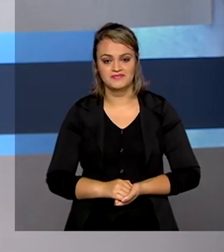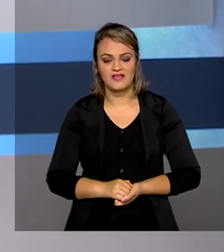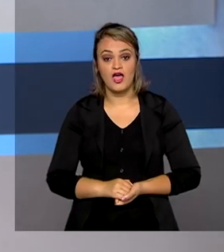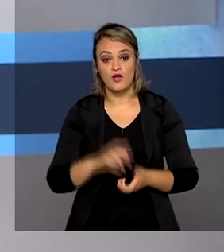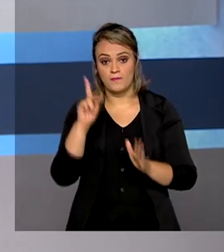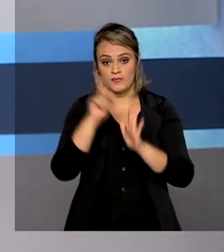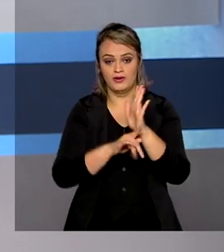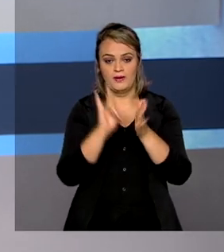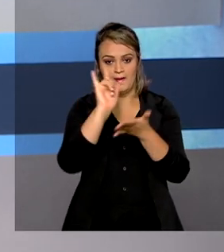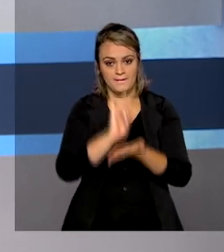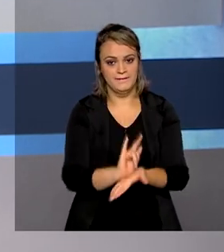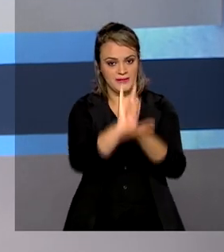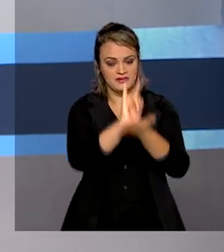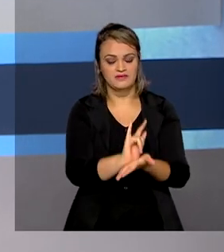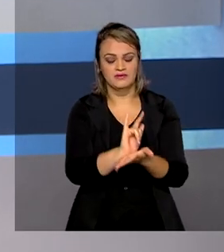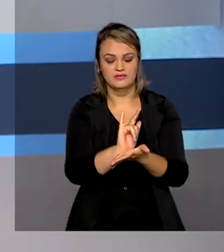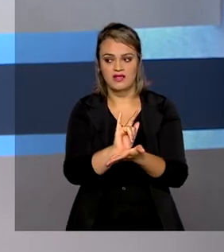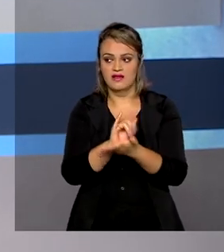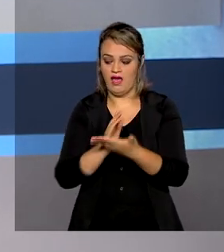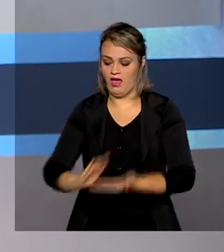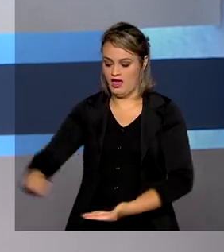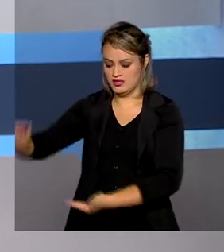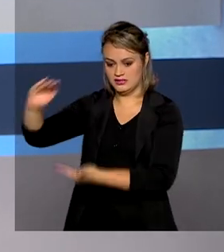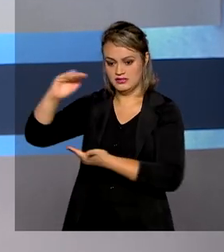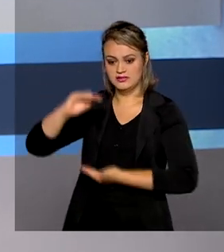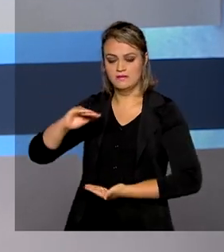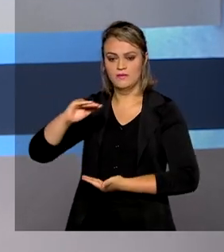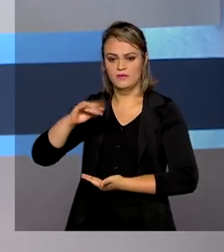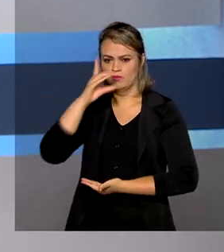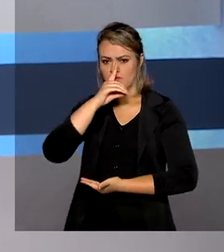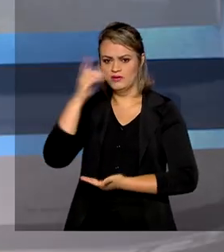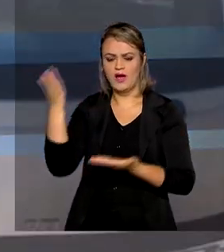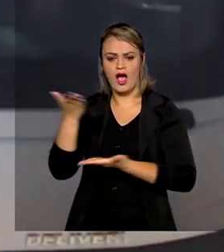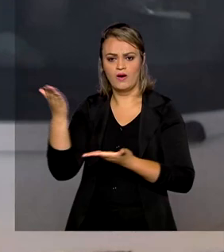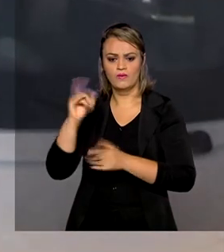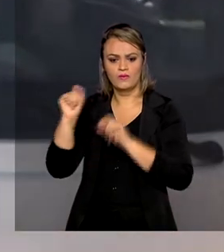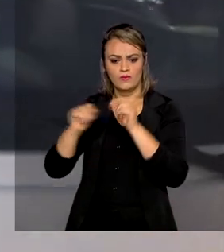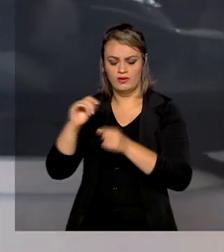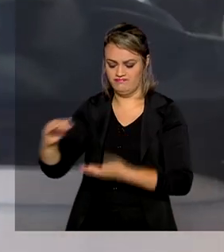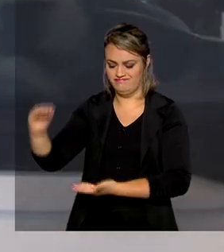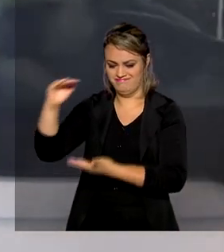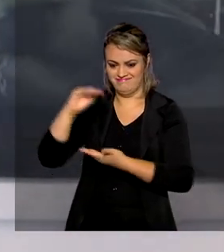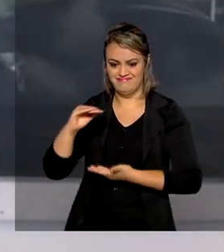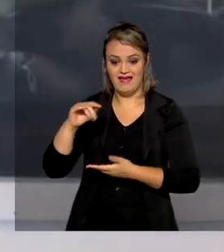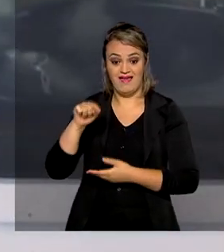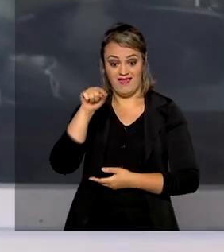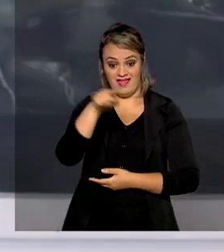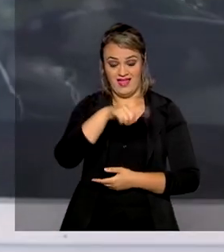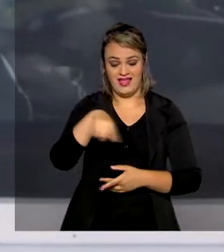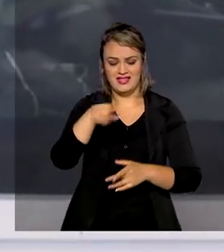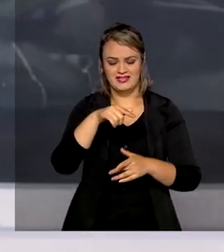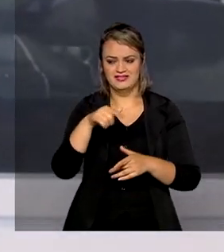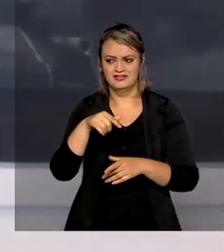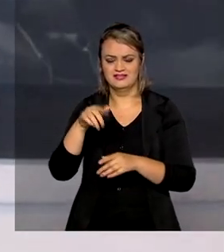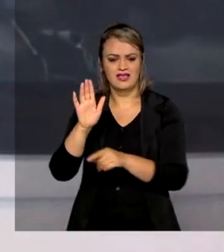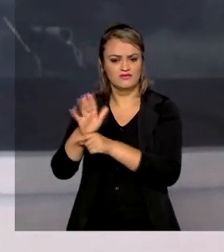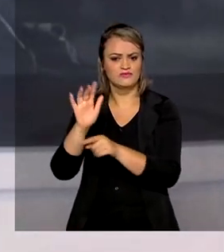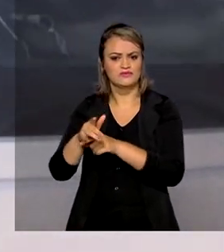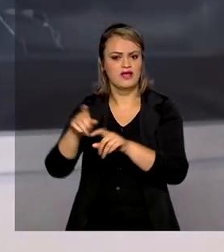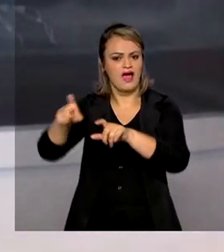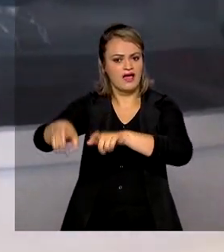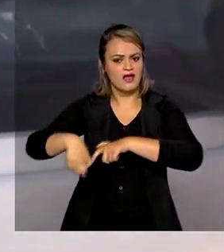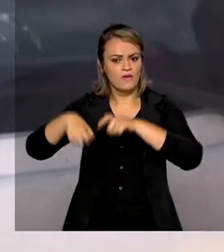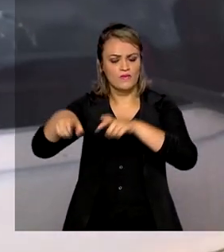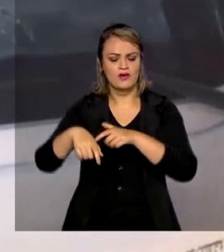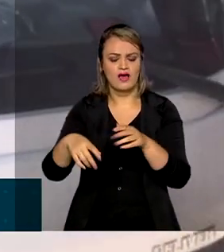O programa Pátria Voluntária recebeu mais um reforço neste domingo. Representantes de produtores rurais e entidades